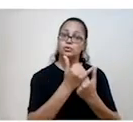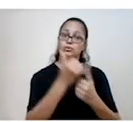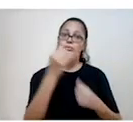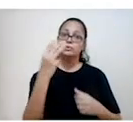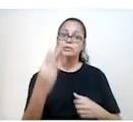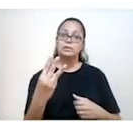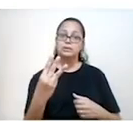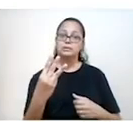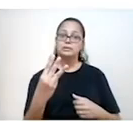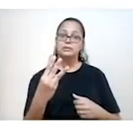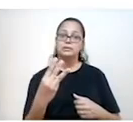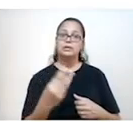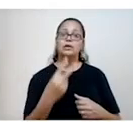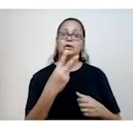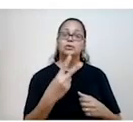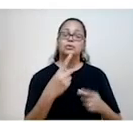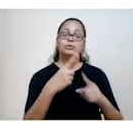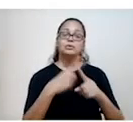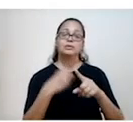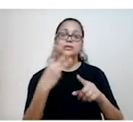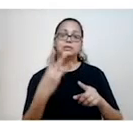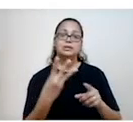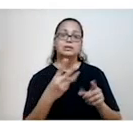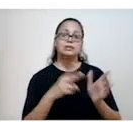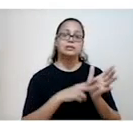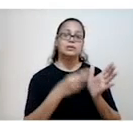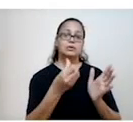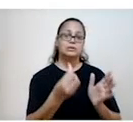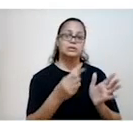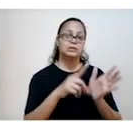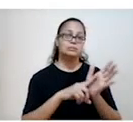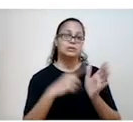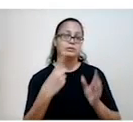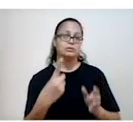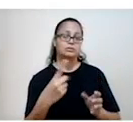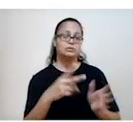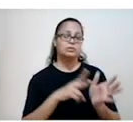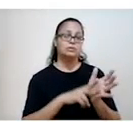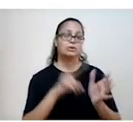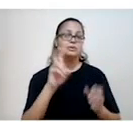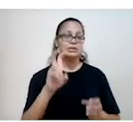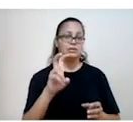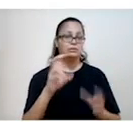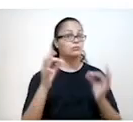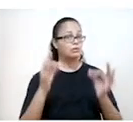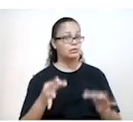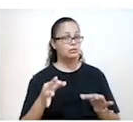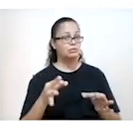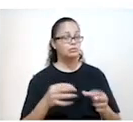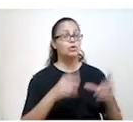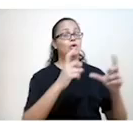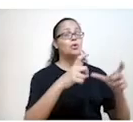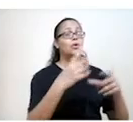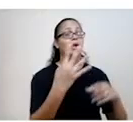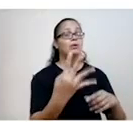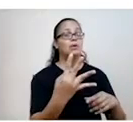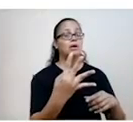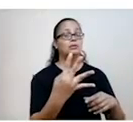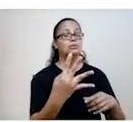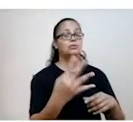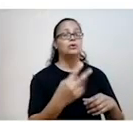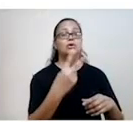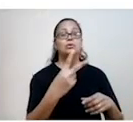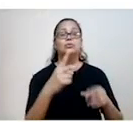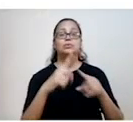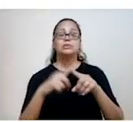vezes 2, 6. Menos 1, 5. Conferiu também. Bateu a conta. Posição 4. 2 vezes